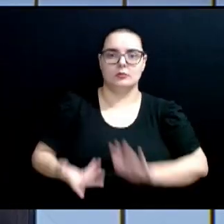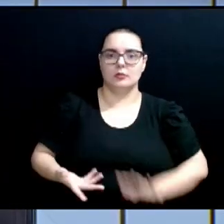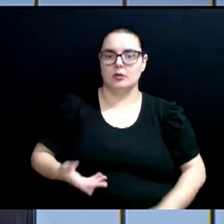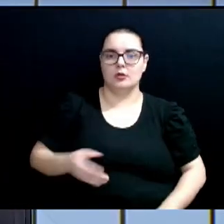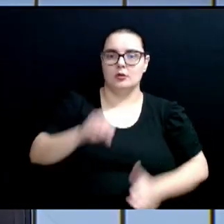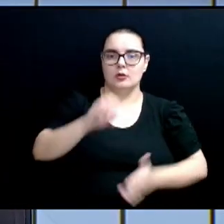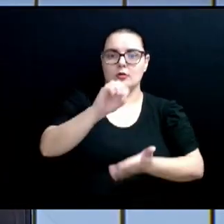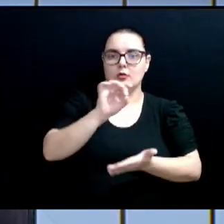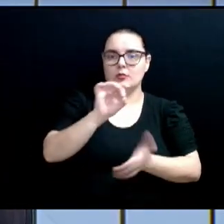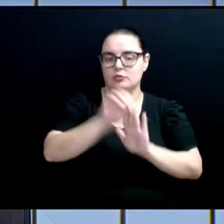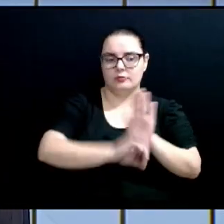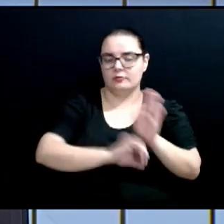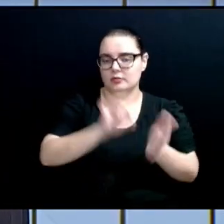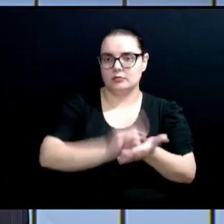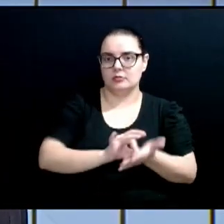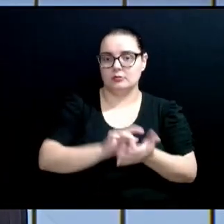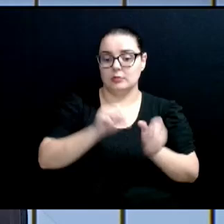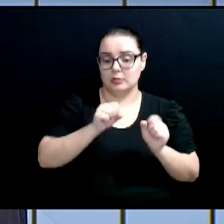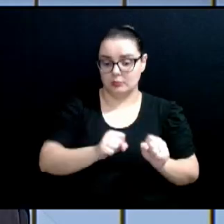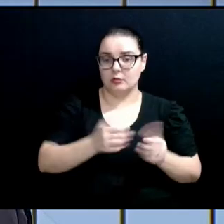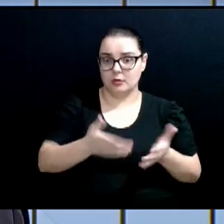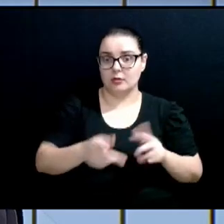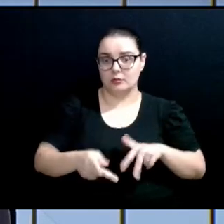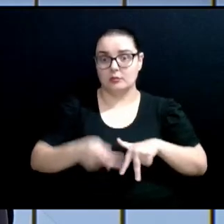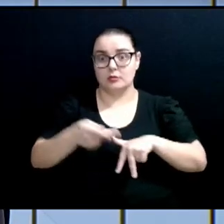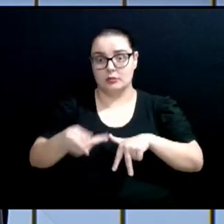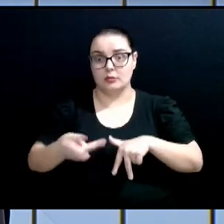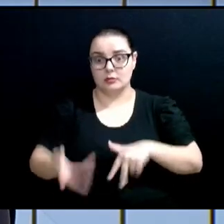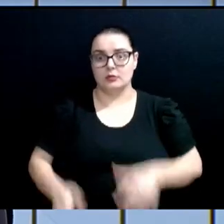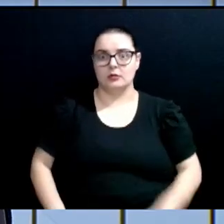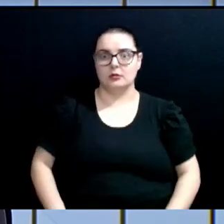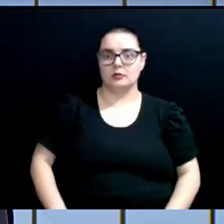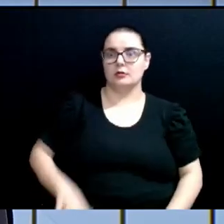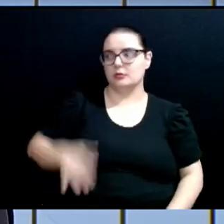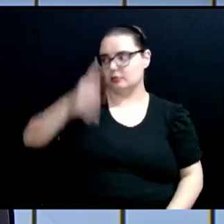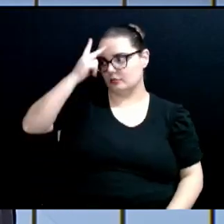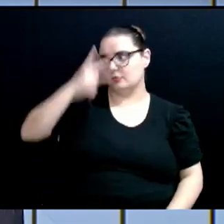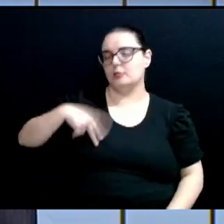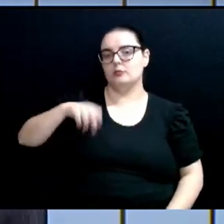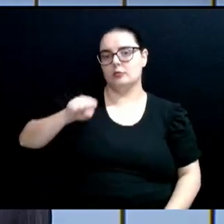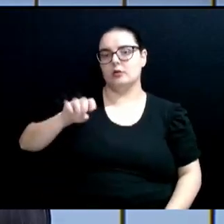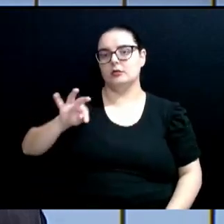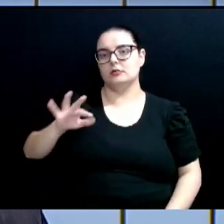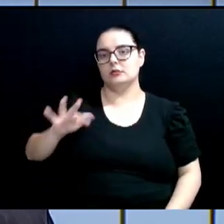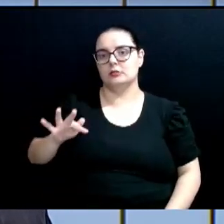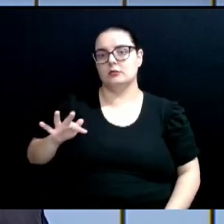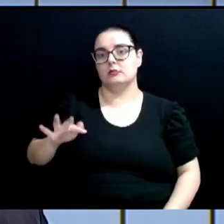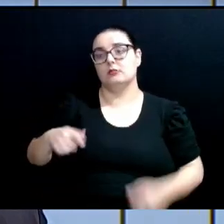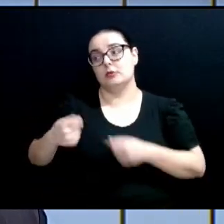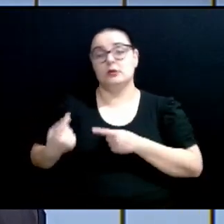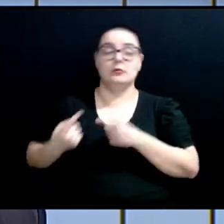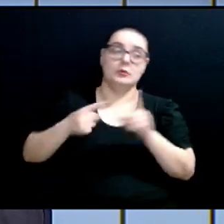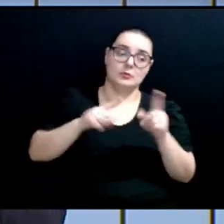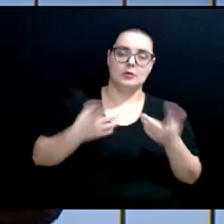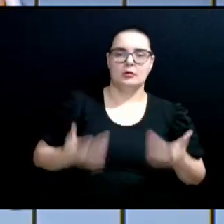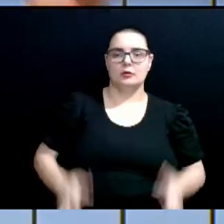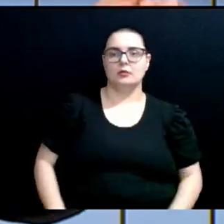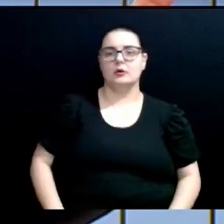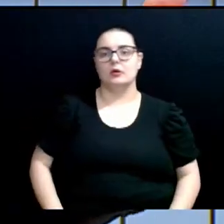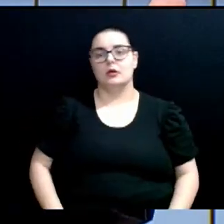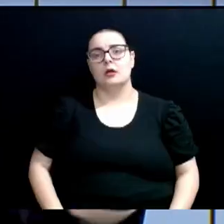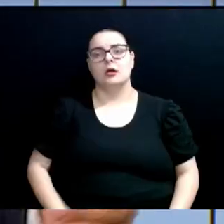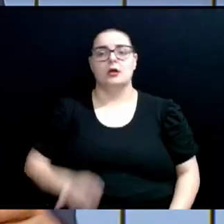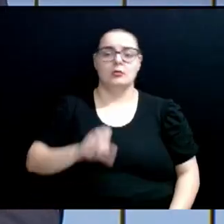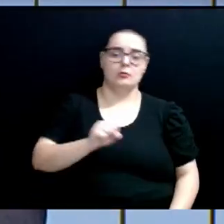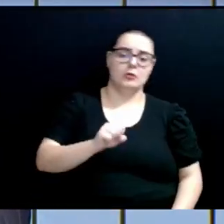manifestar, e isso inclusive o Supremo Tribunal Federal, é preciso que haja uma provocação. Então, o Supremo decidiu assim,